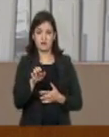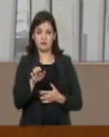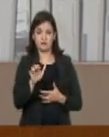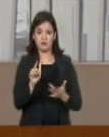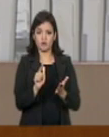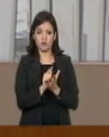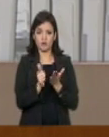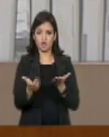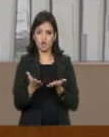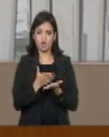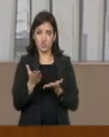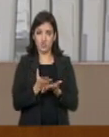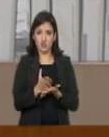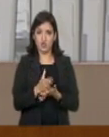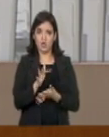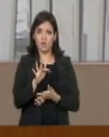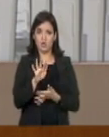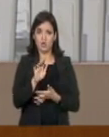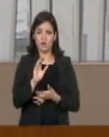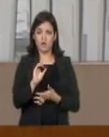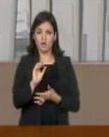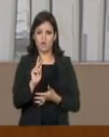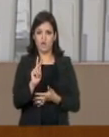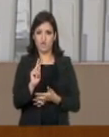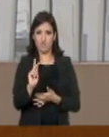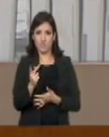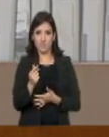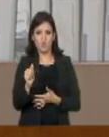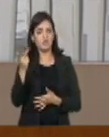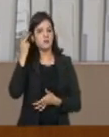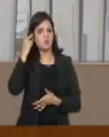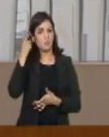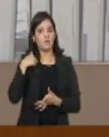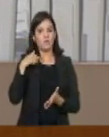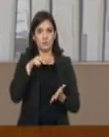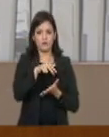do jornal Folha de São Paulo, que vou me permitir fazer a leitura.